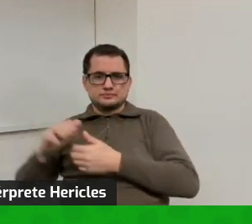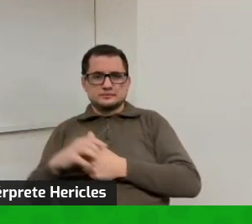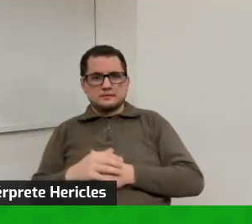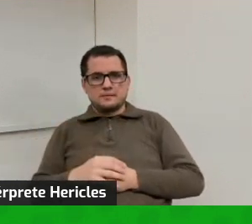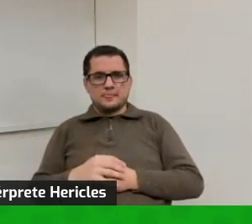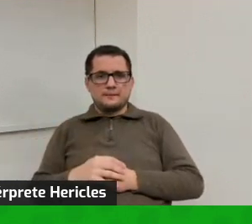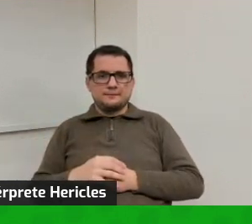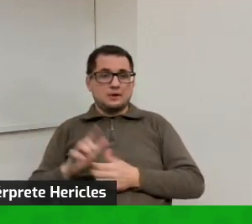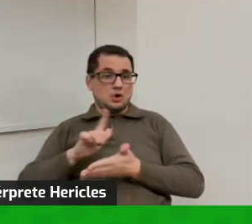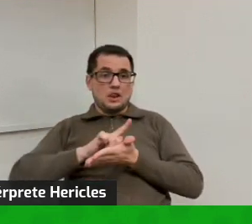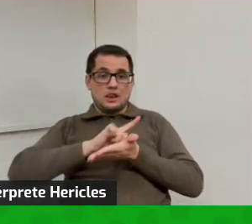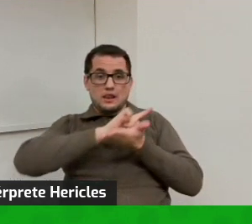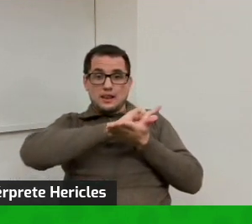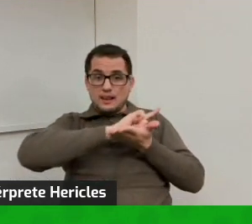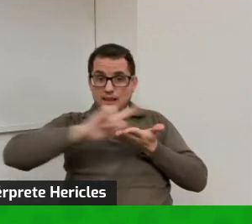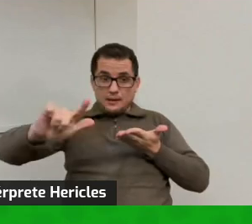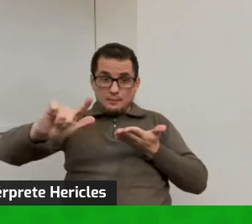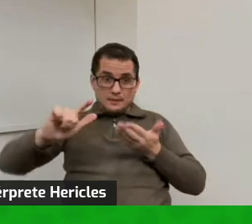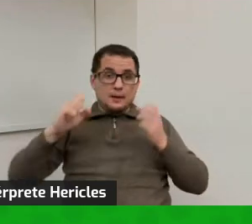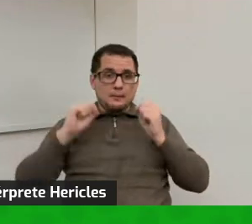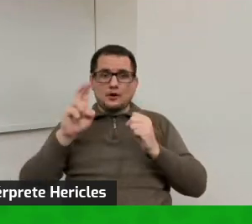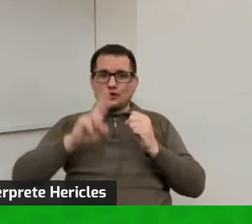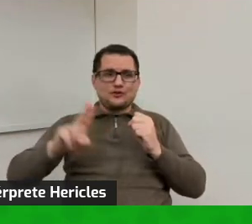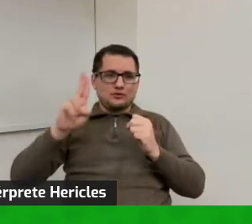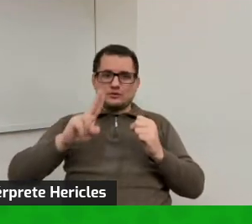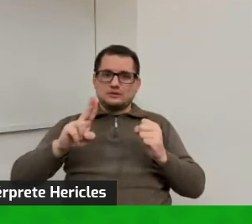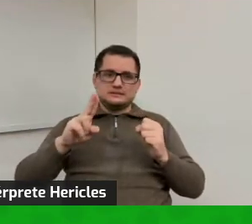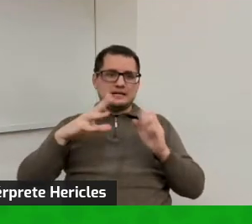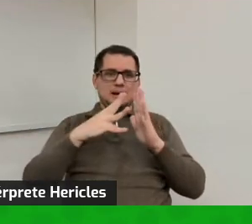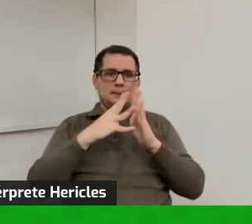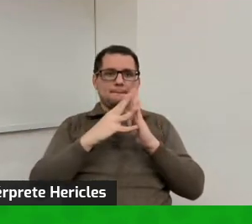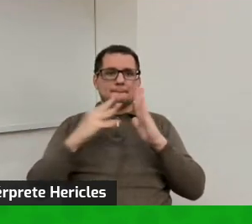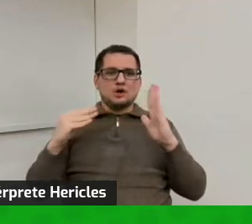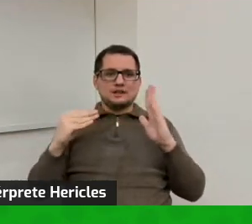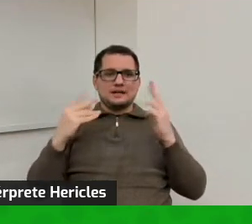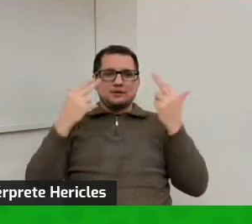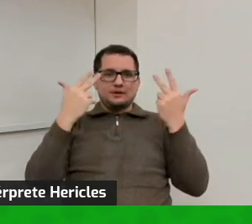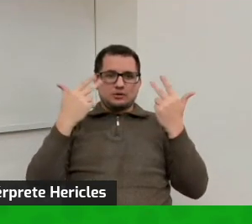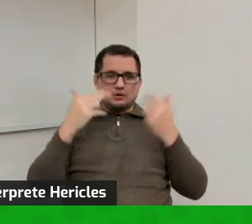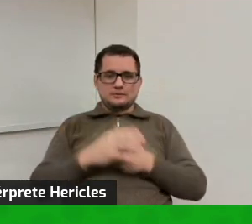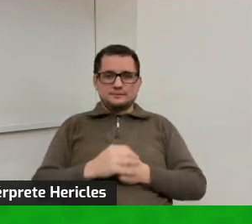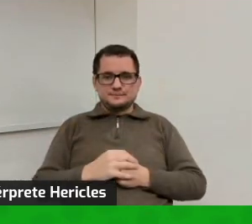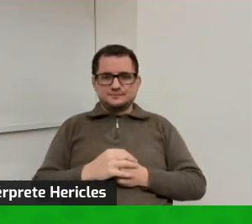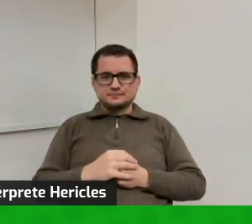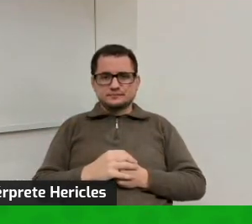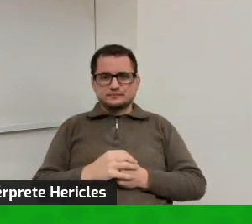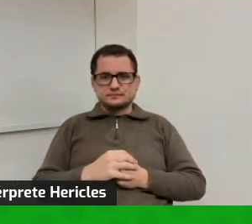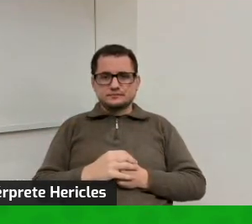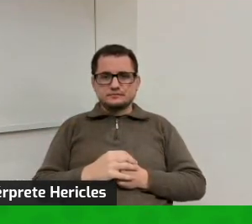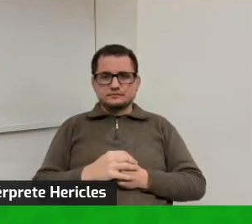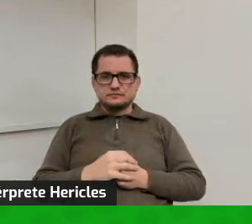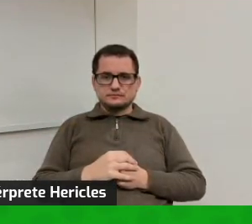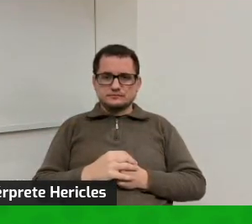a minha planilha ali dos outros meses. Ficou limpo aqui. E o meu gráfico,